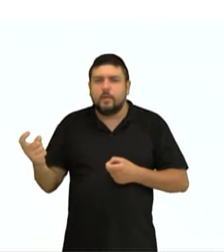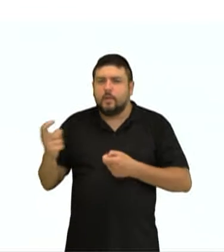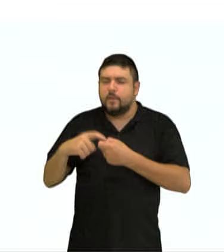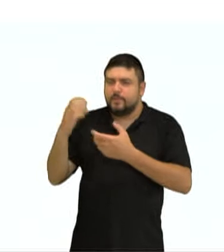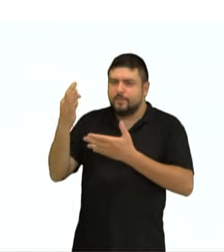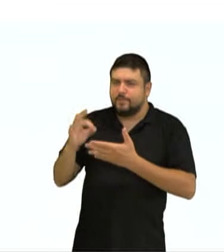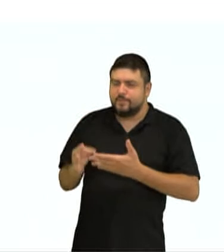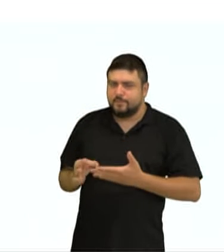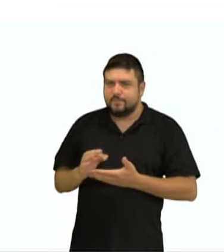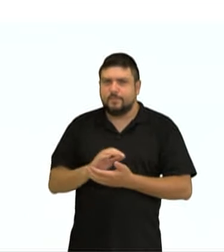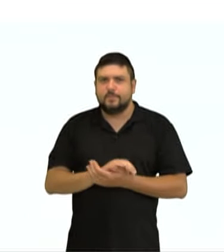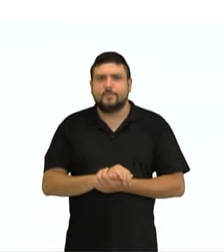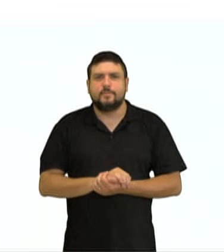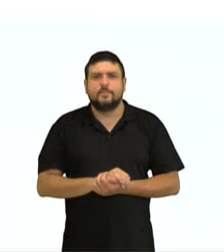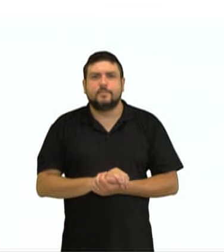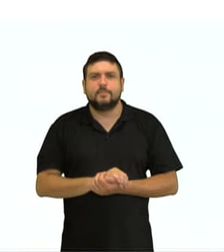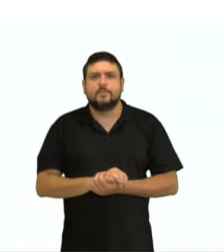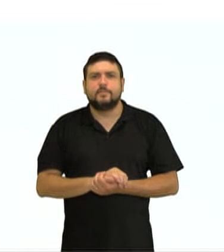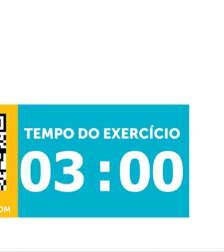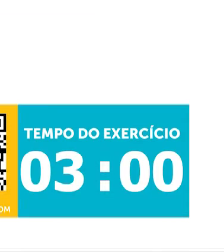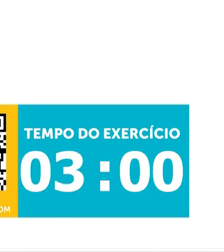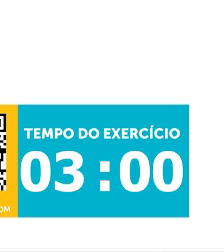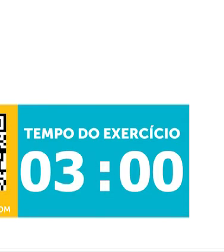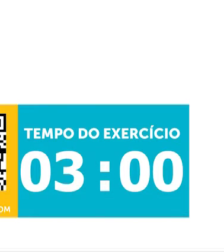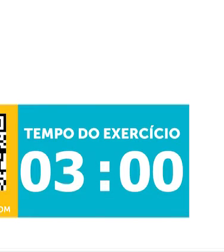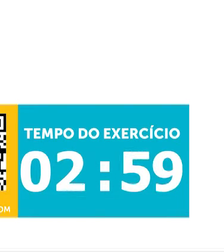respondendo essa questão para vocês.